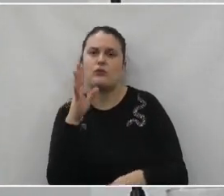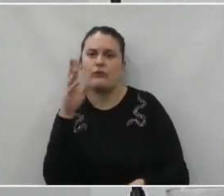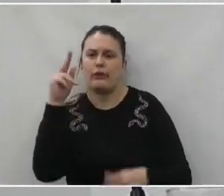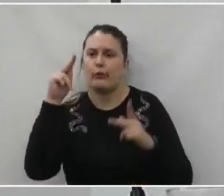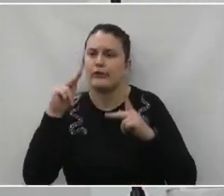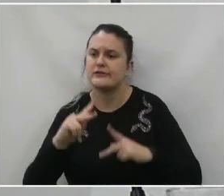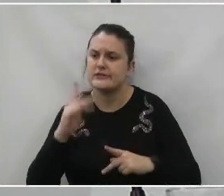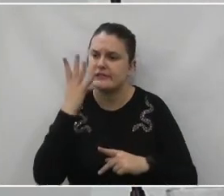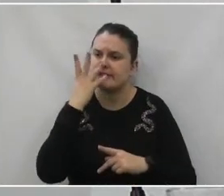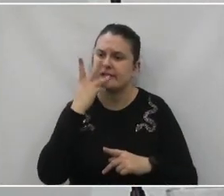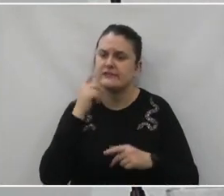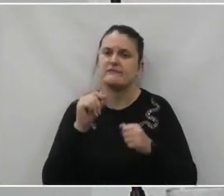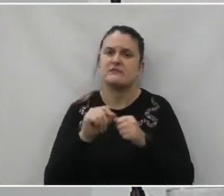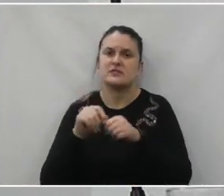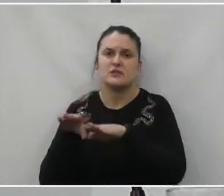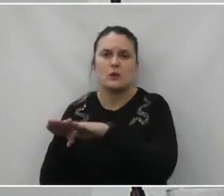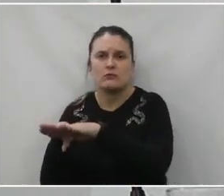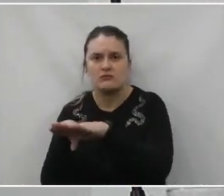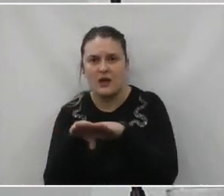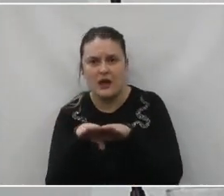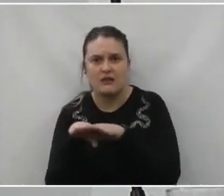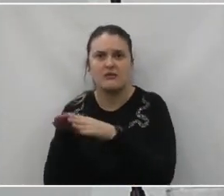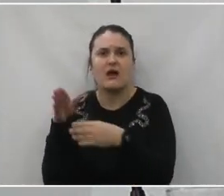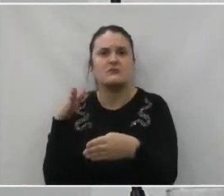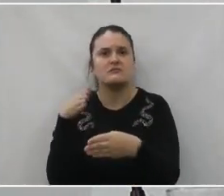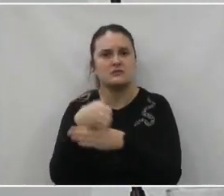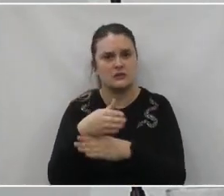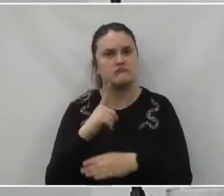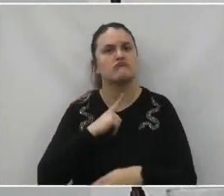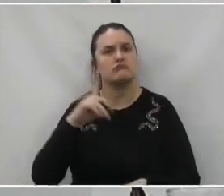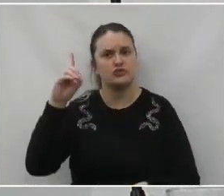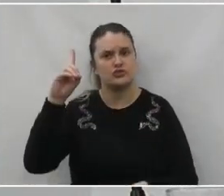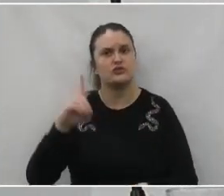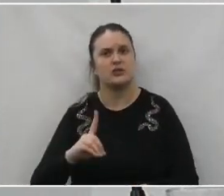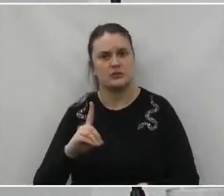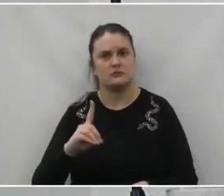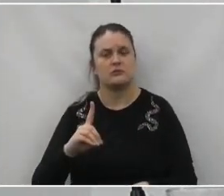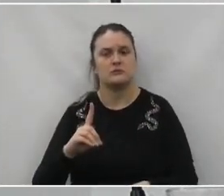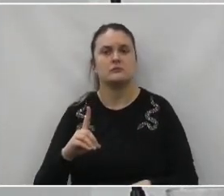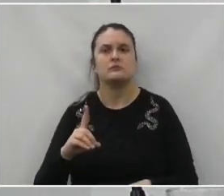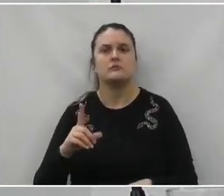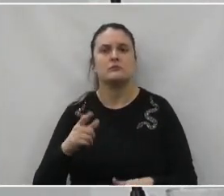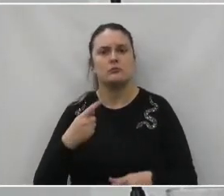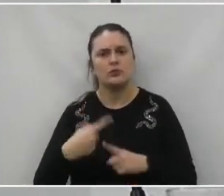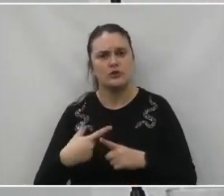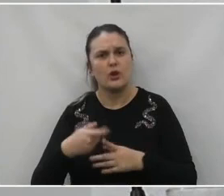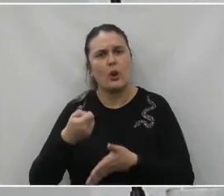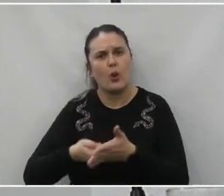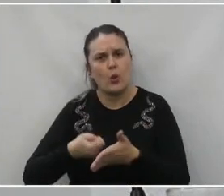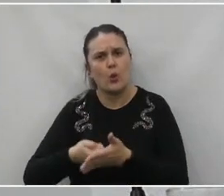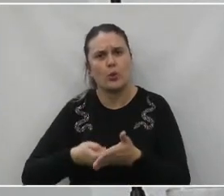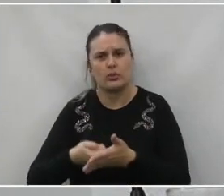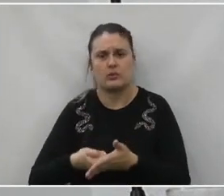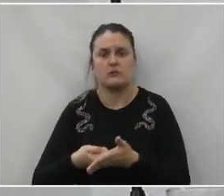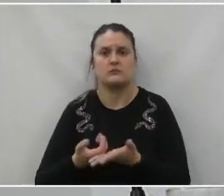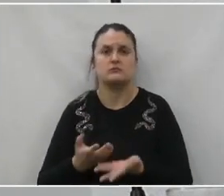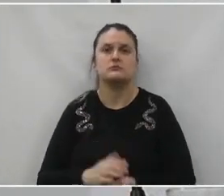crianças e promover igualdade, exercendo os direitos e conquista por tantos que lutaram antes de